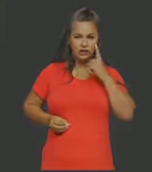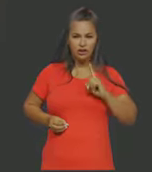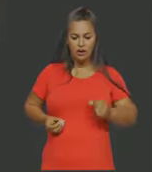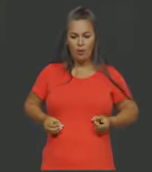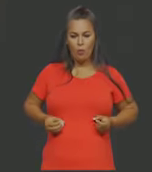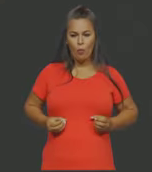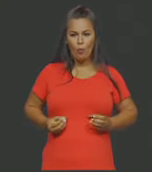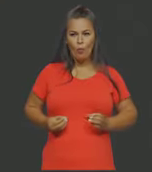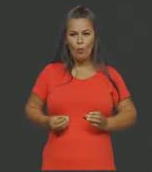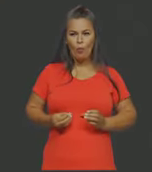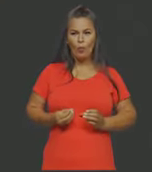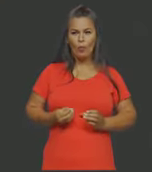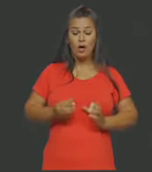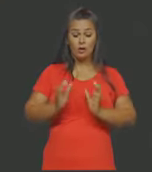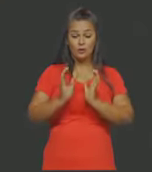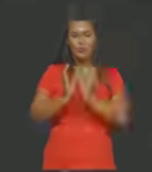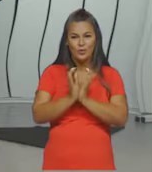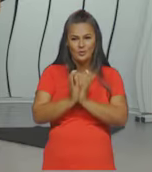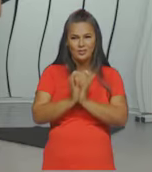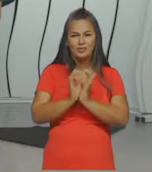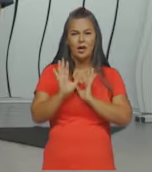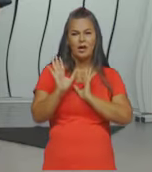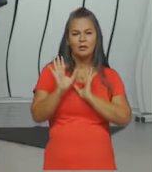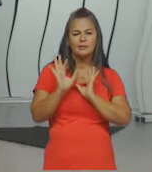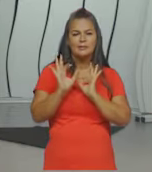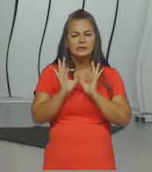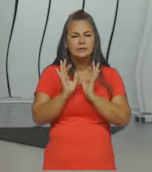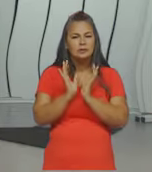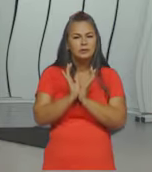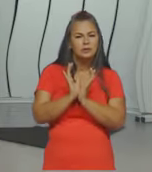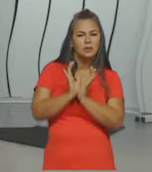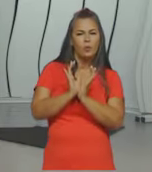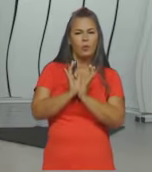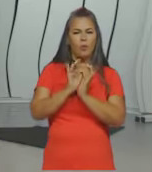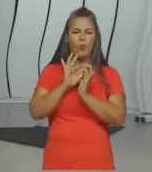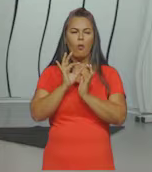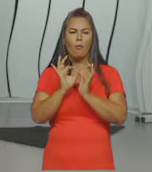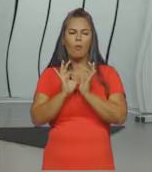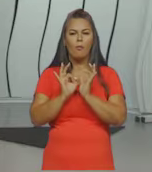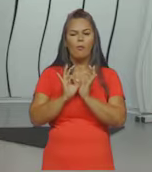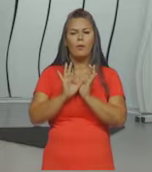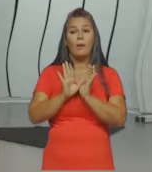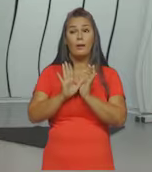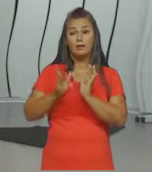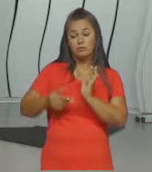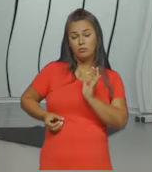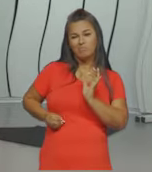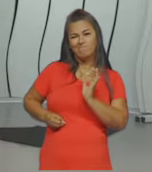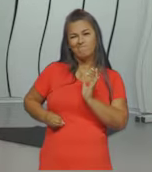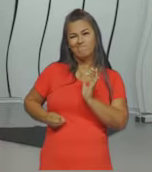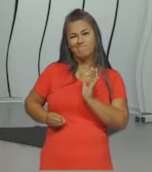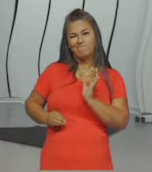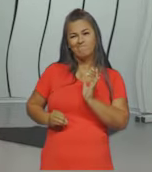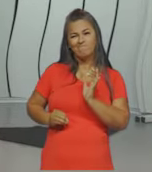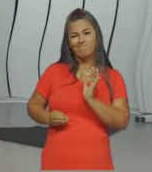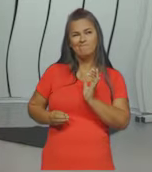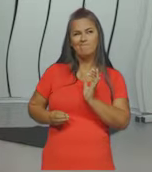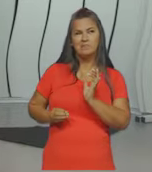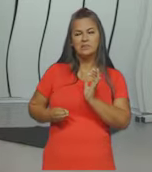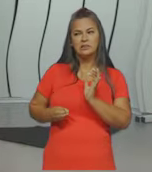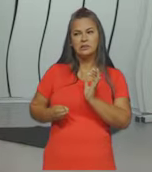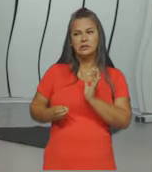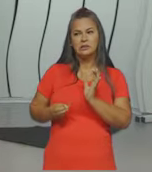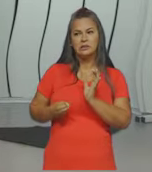E está preparando o útero também, vocês lembram? Então, beleza. Acontecendo a ovulação aí por volta do 14º